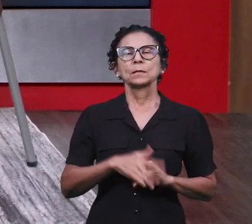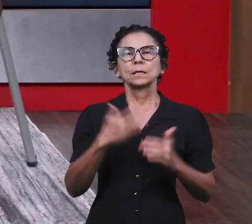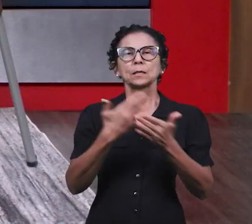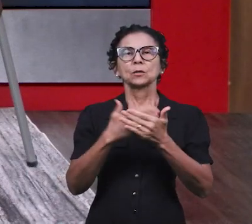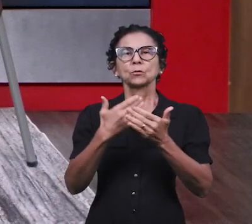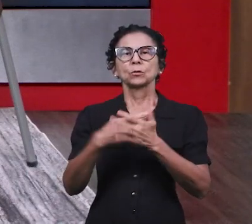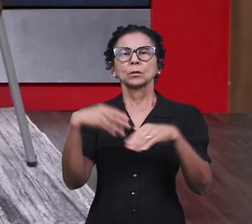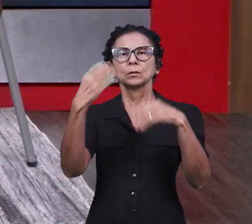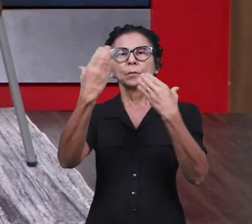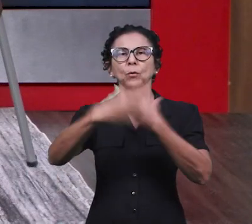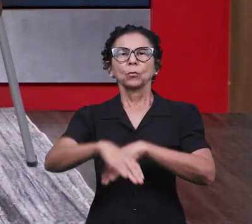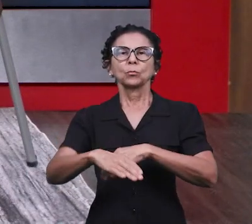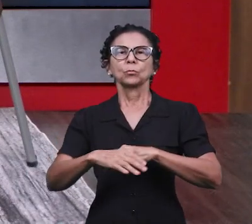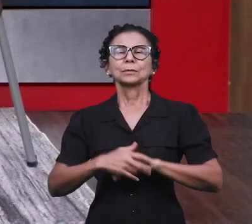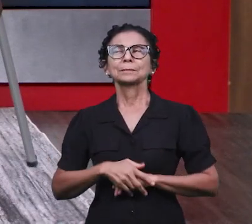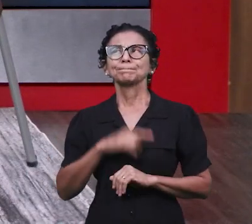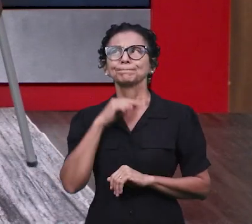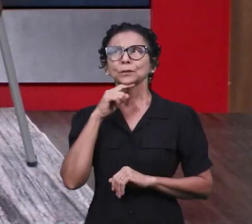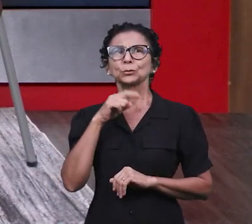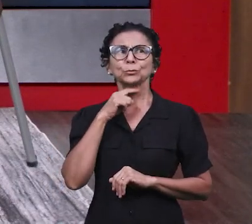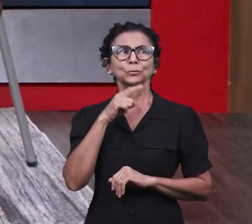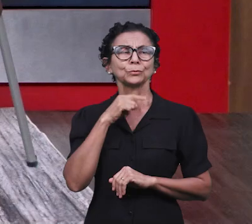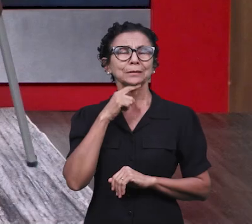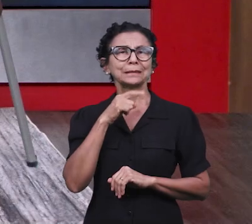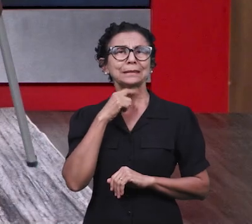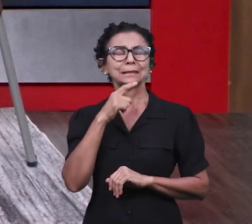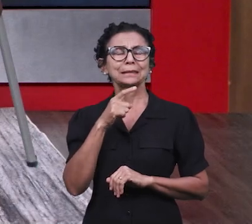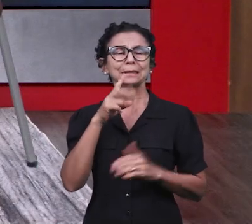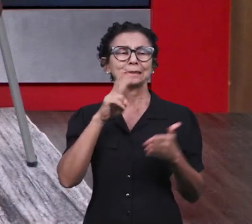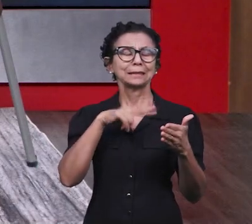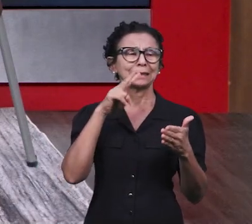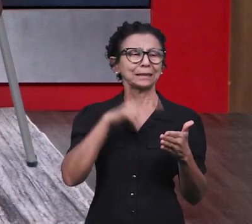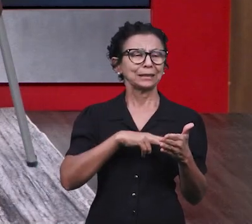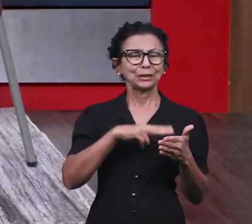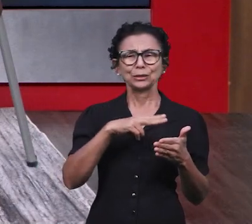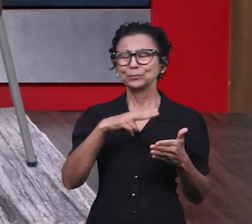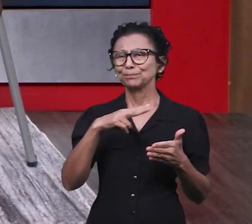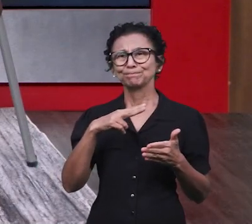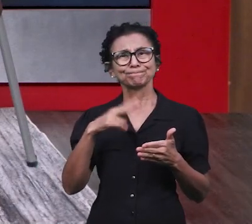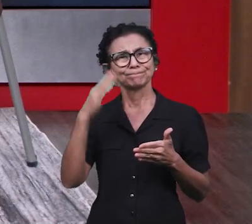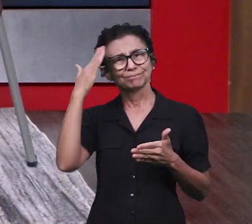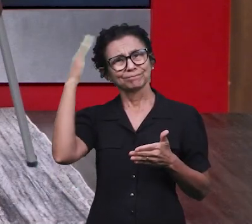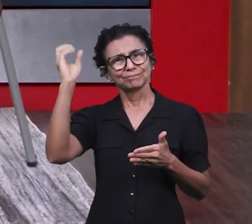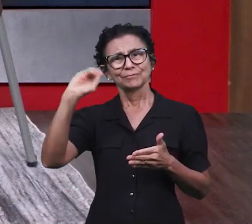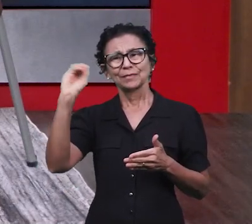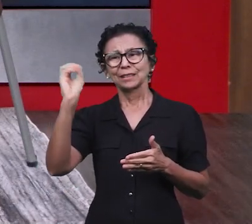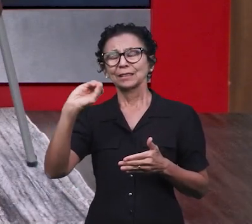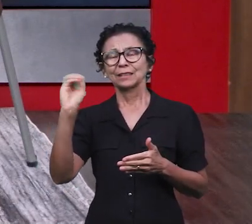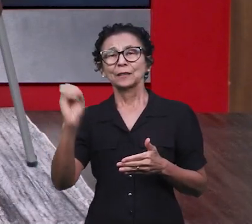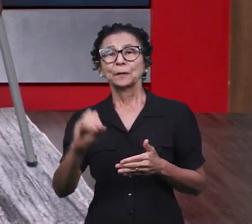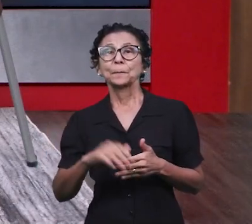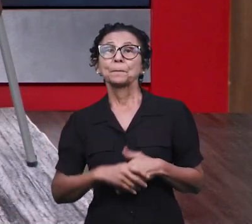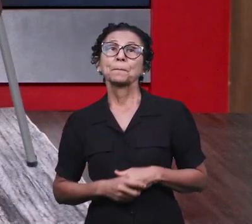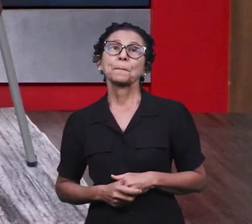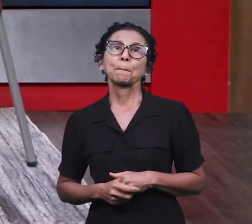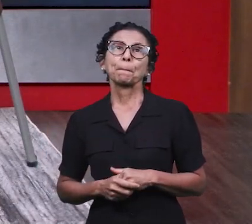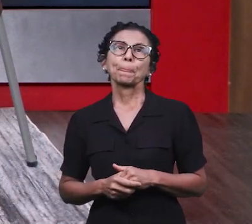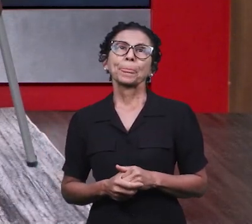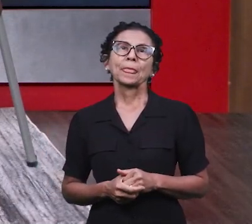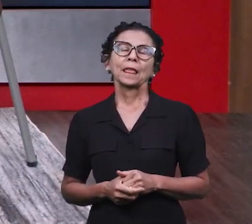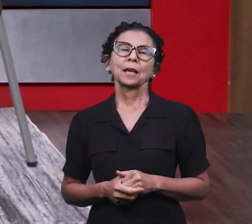assunto, né, que ela leu, não conseguiu entender bem. É possível totalmente. Inclusive, eu gravei um vídeo, se puder depois